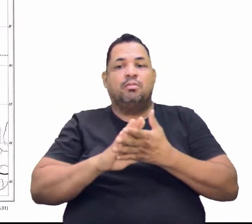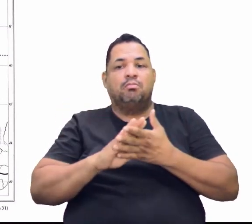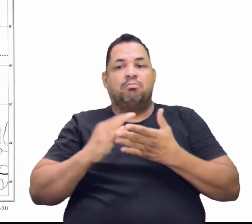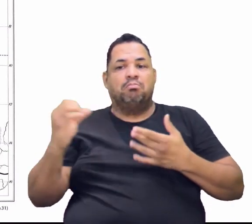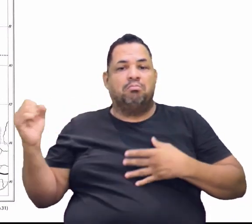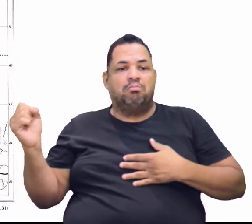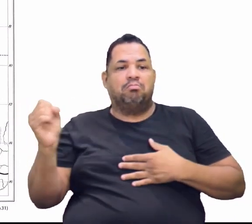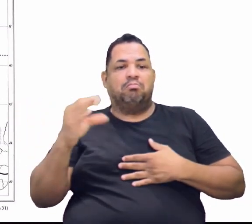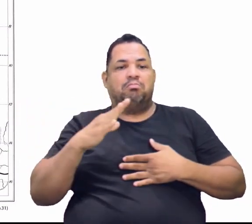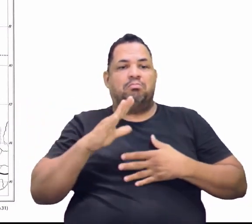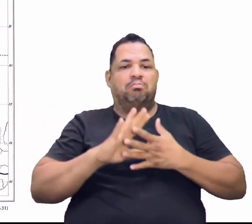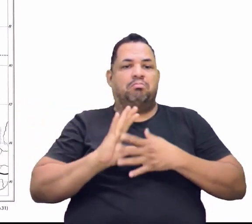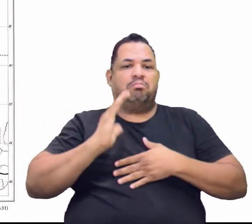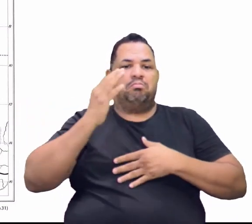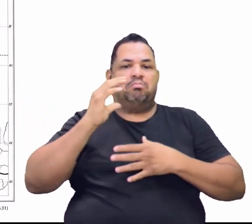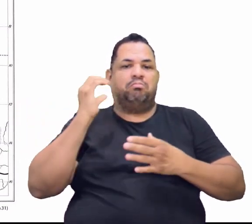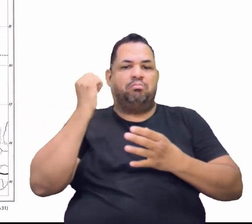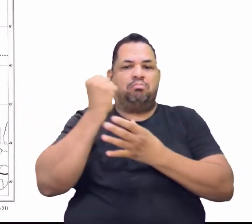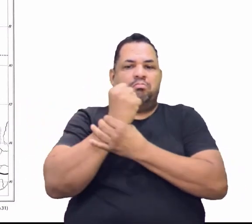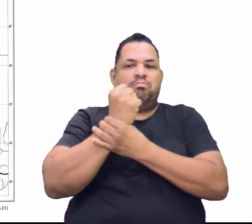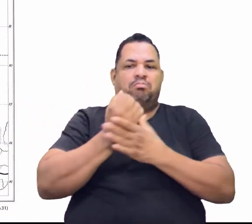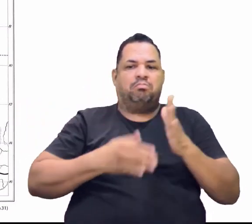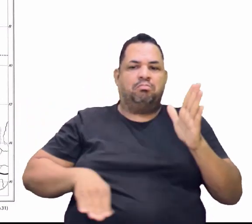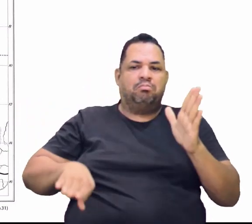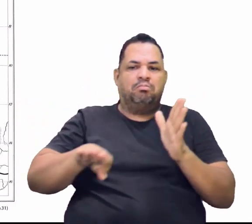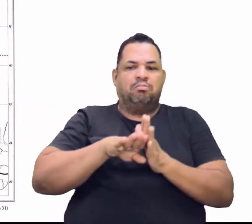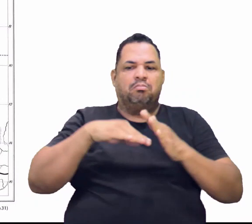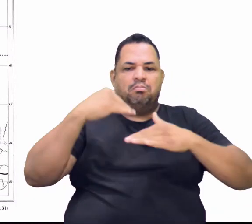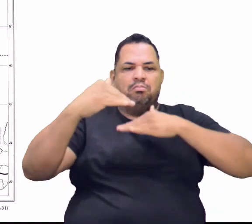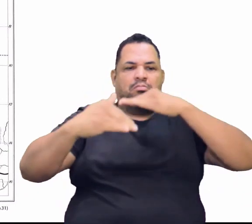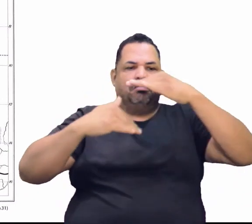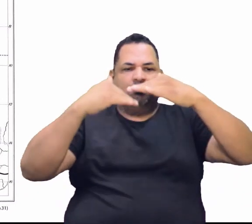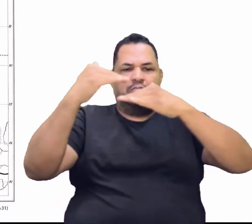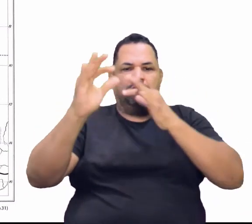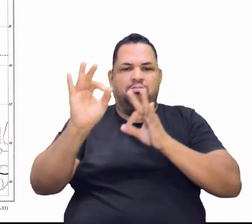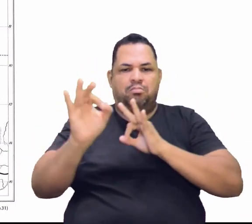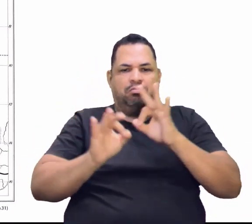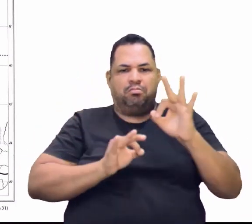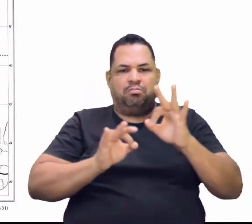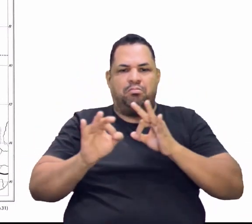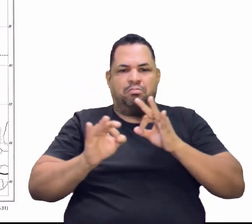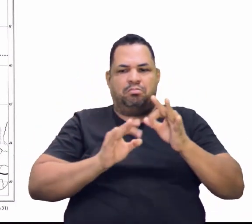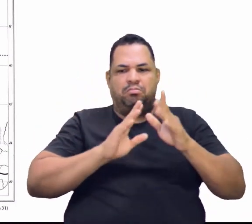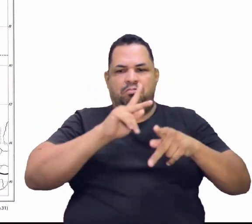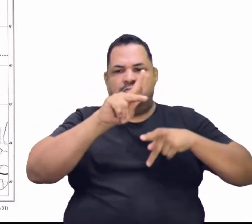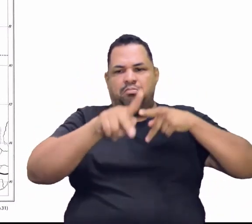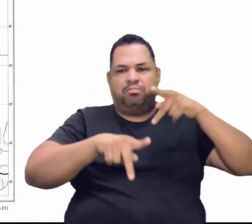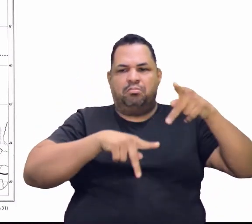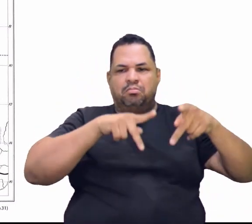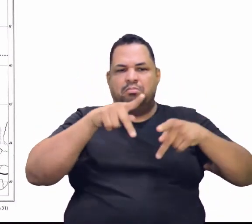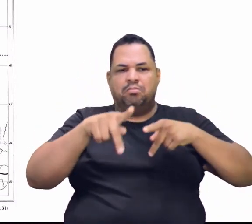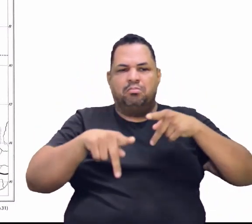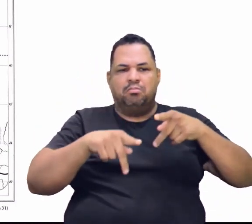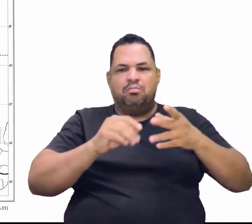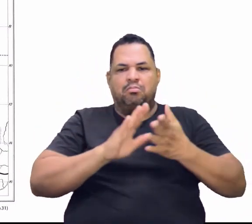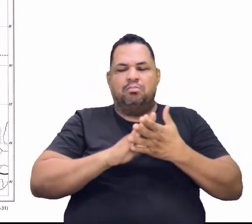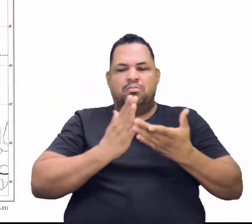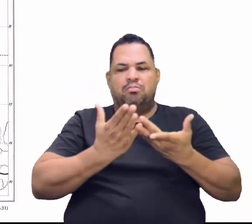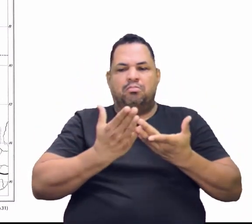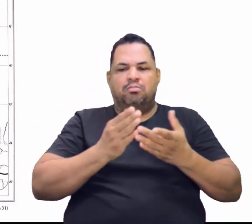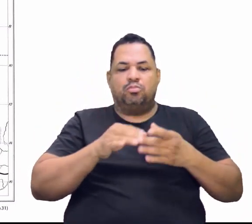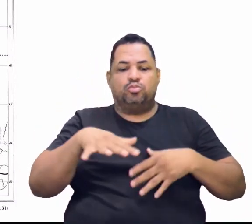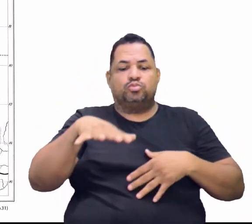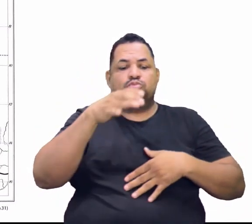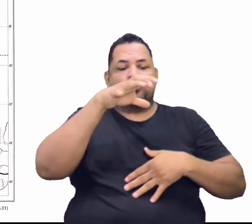modernidade, capaz de assegurar a chegada do progresso e de estabelecer a